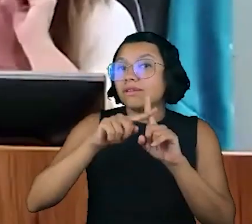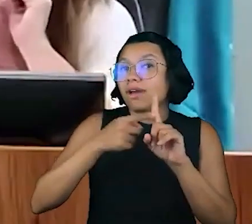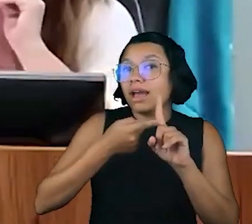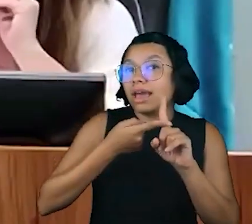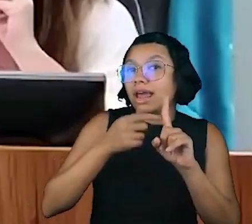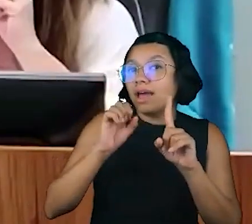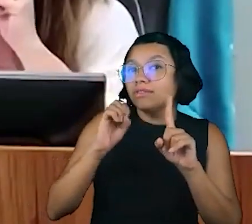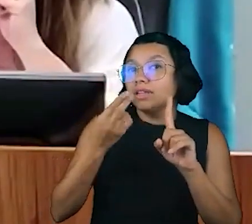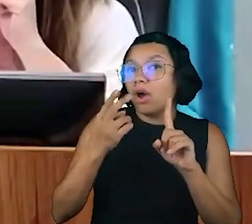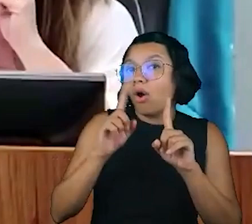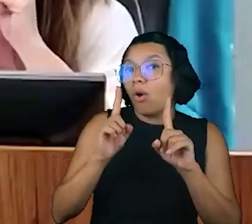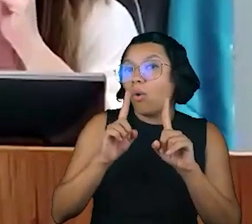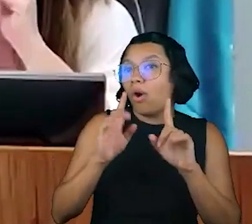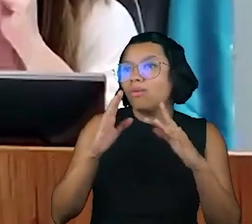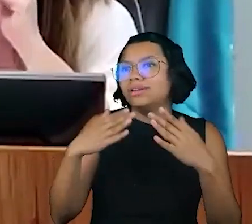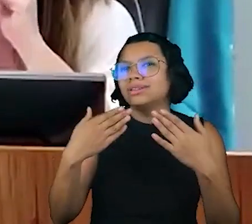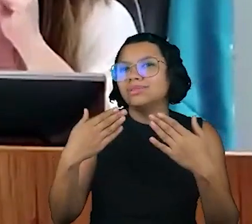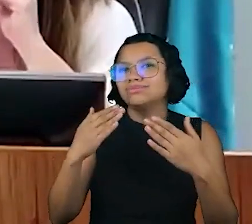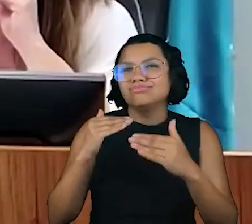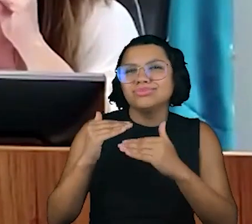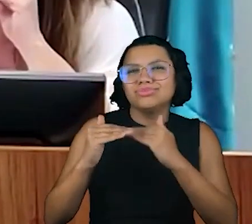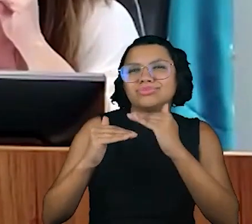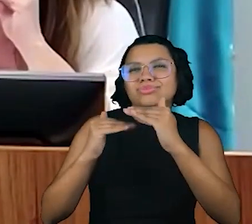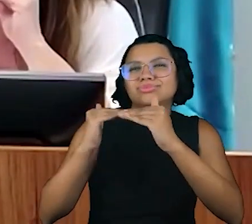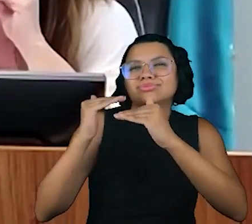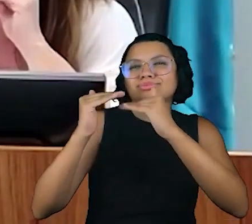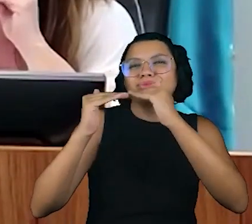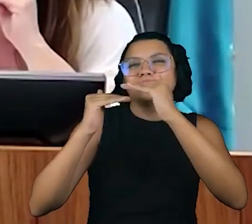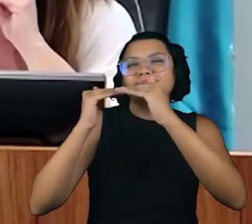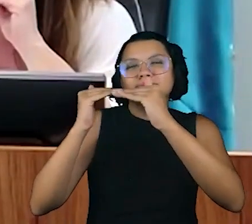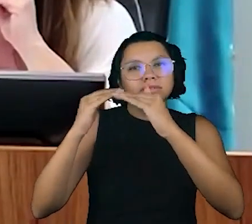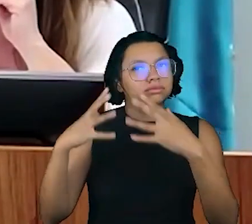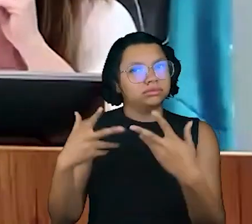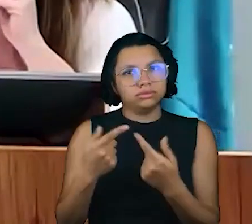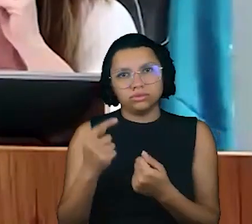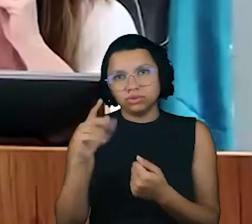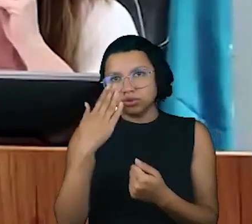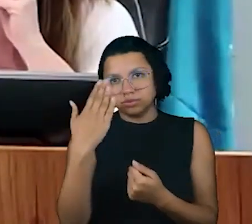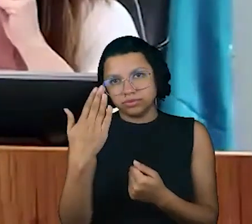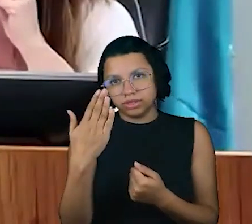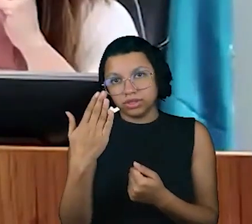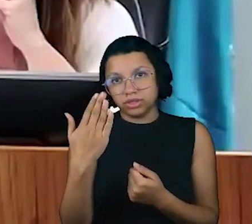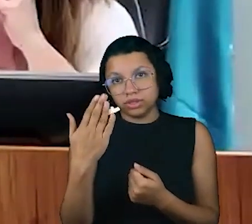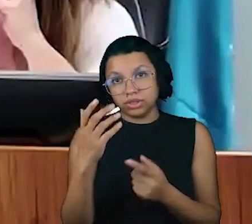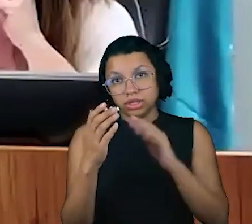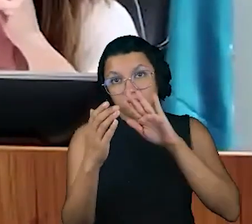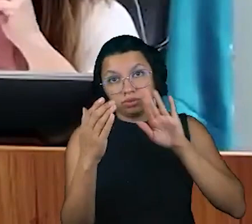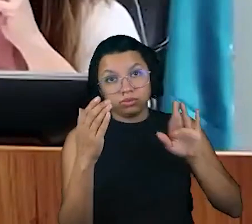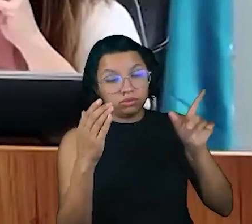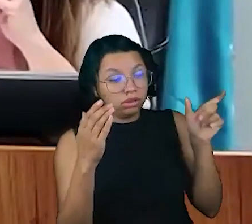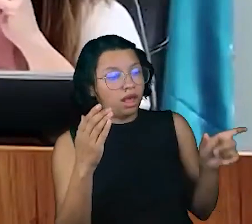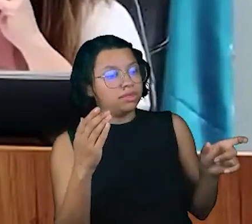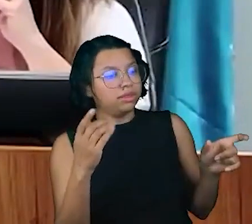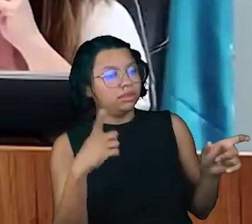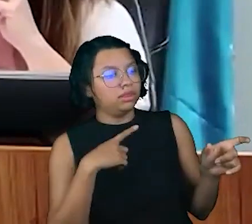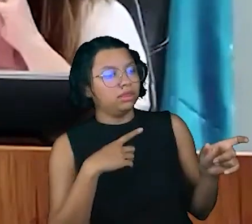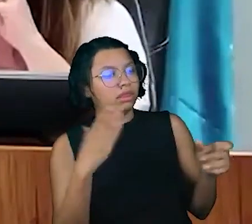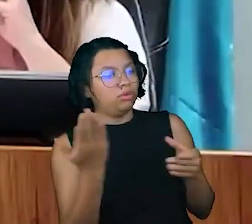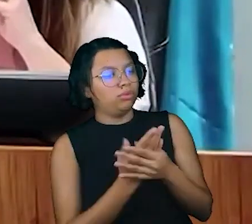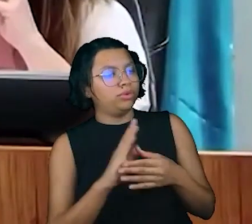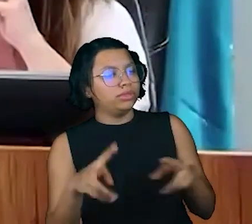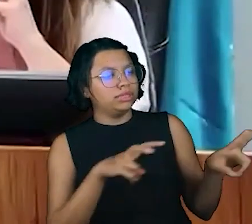E aí você tem esse processo na sua frente. E do outro lado, você tem o processo em que a Fazenda Nacional